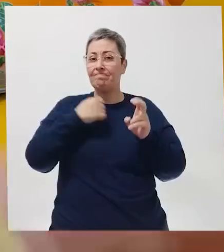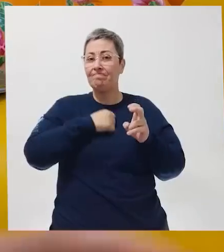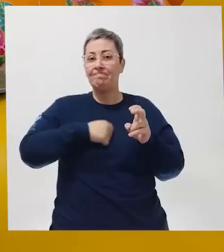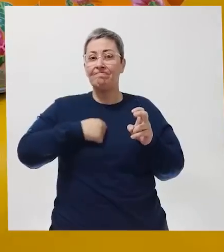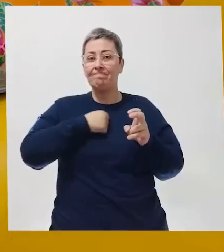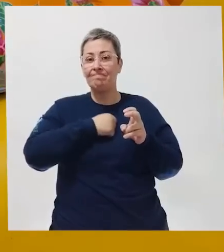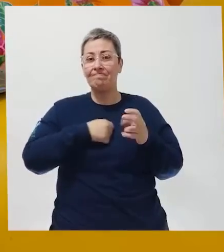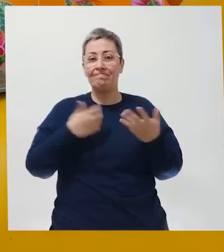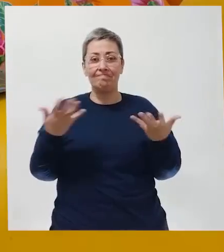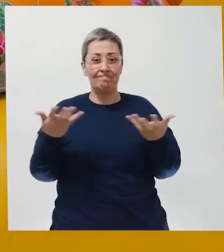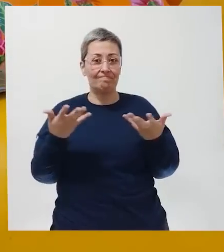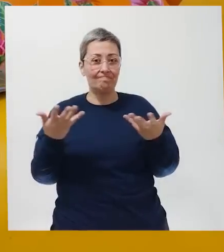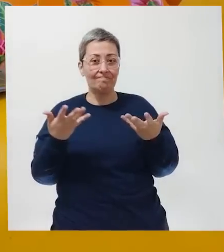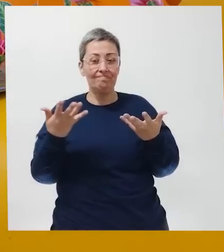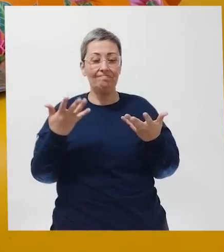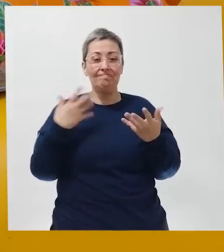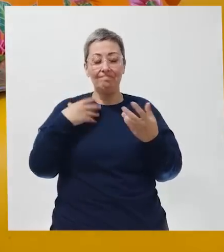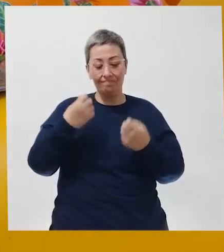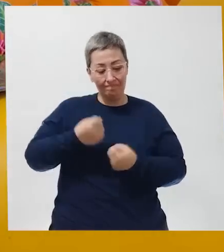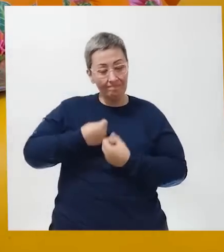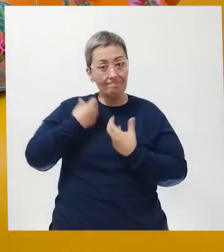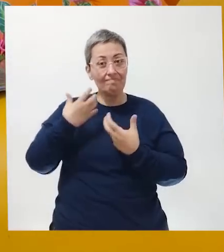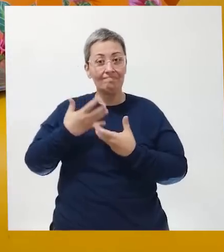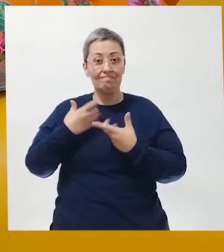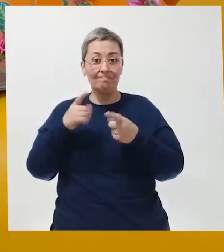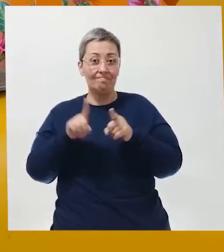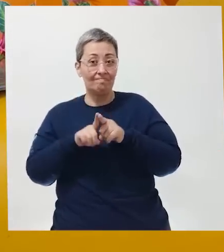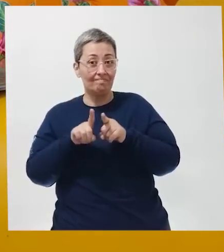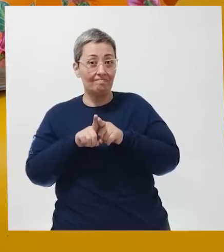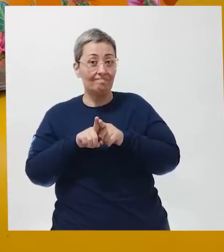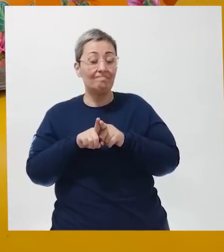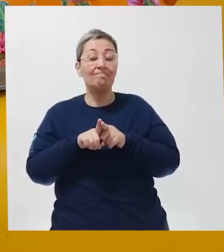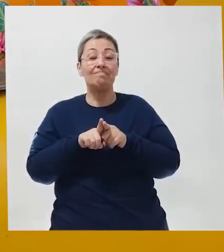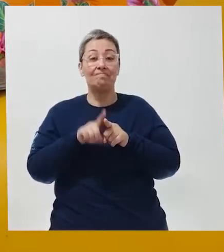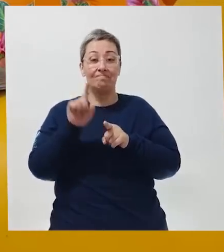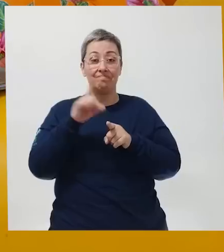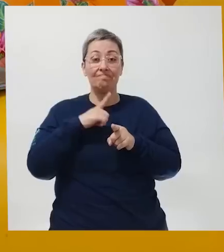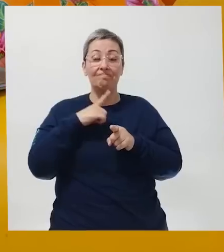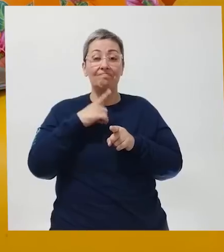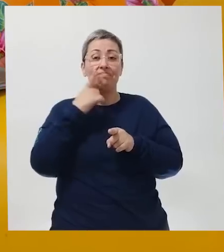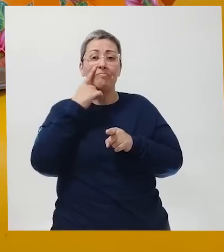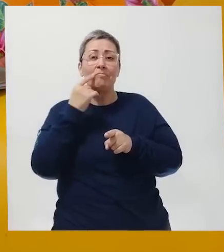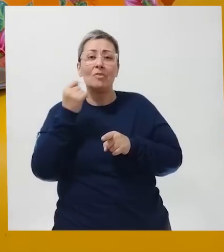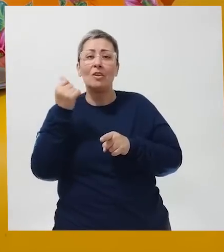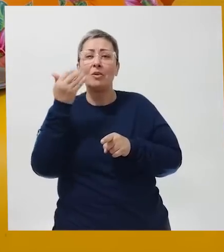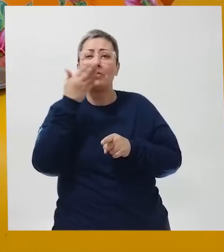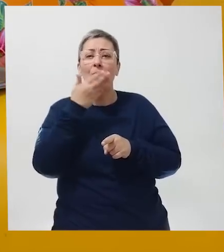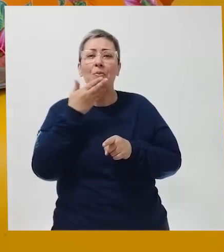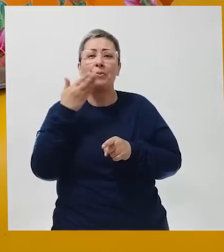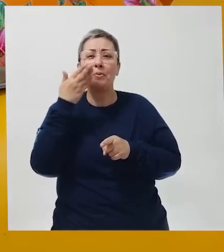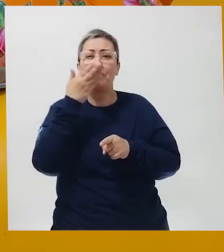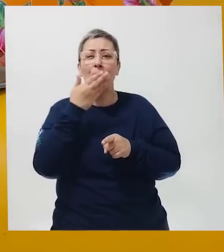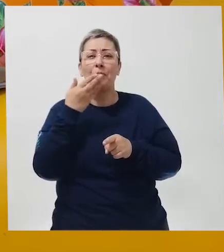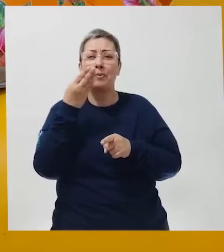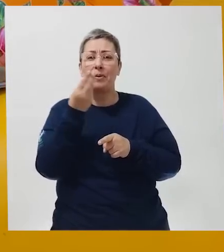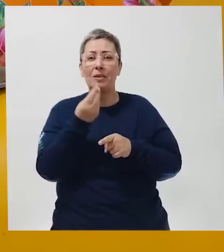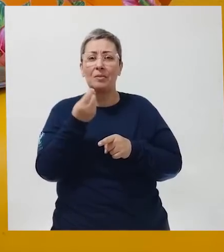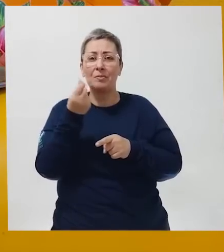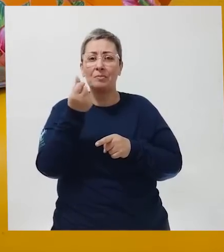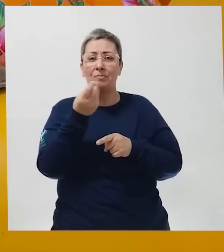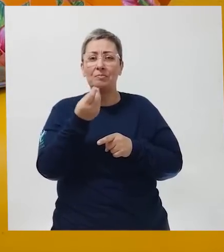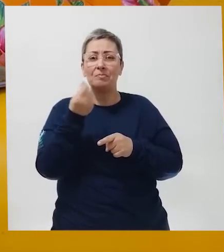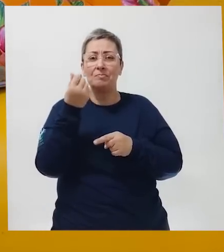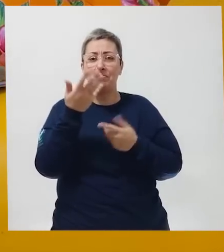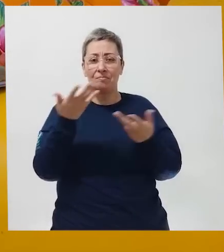E para a gente falar de saudade no dia de hoje, e para a gente falar de poesia, e para a gente falar sobre o